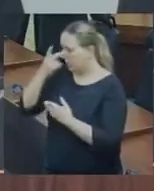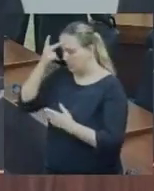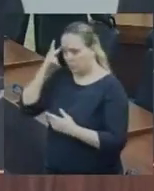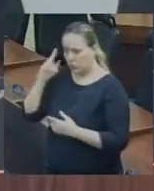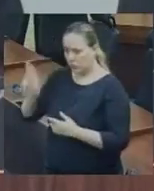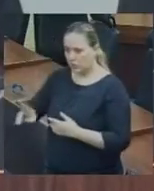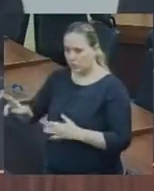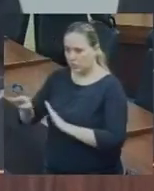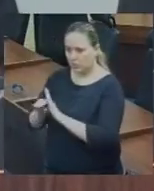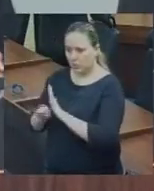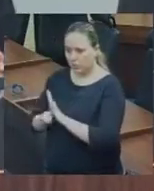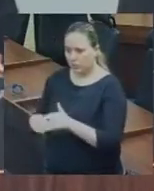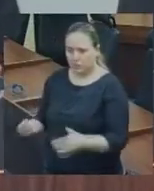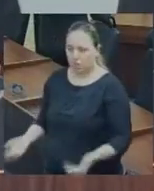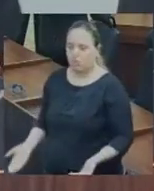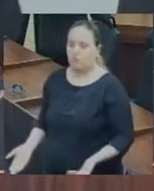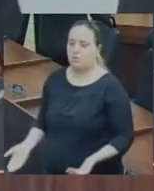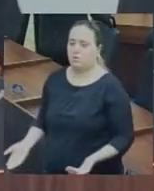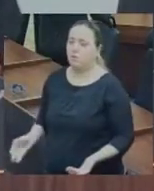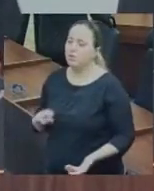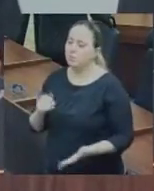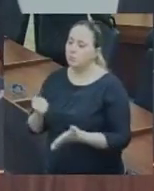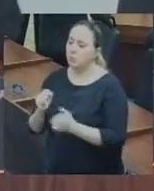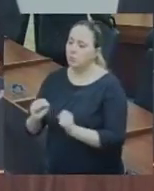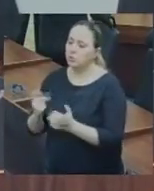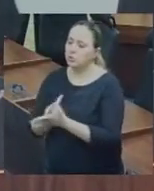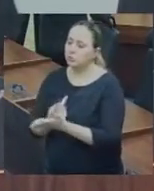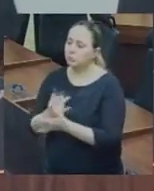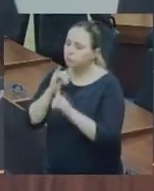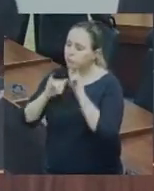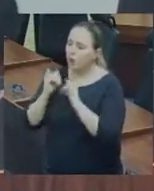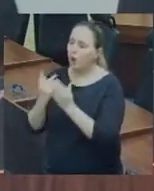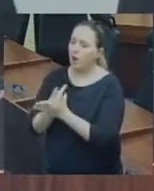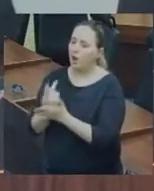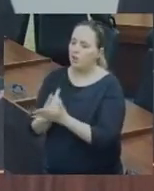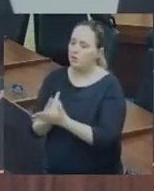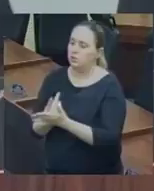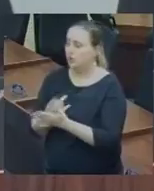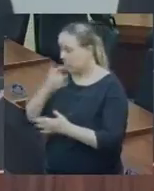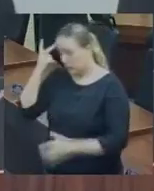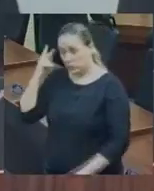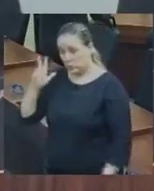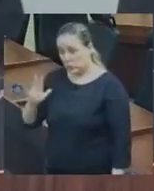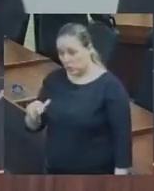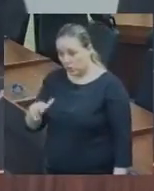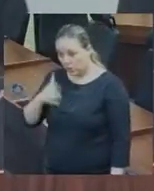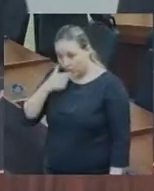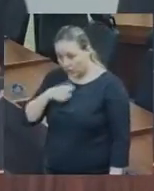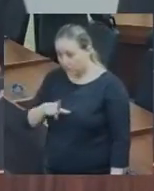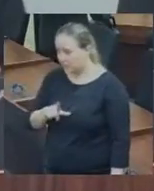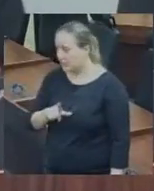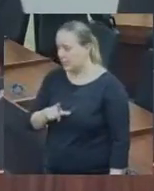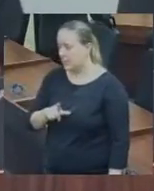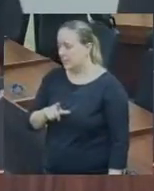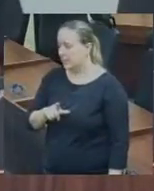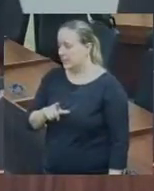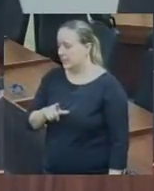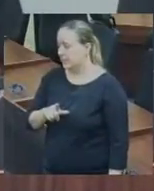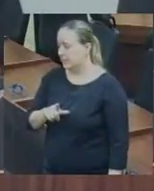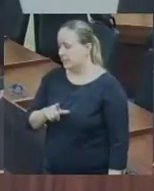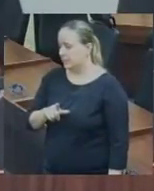programa vai dar prestar uma informação incorreta e ele ea pessoa nunca vai conseguir abrir aquele